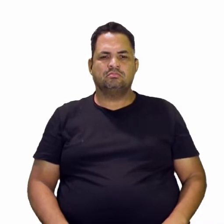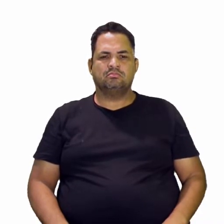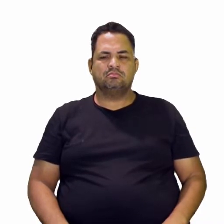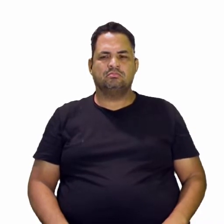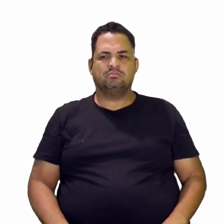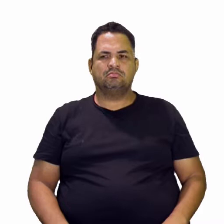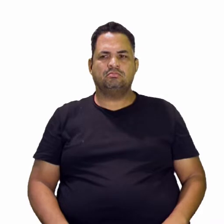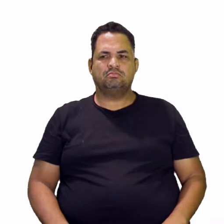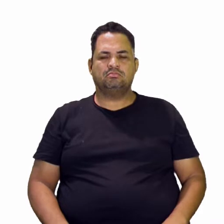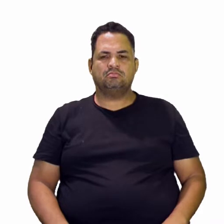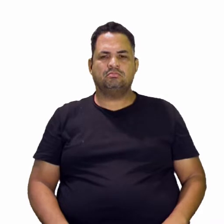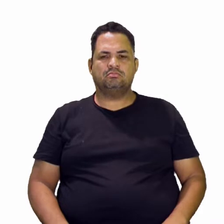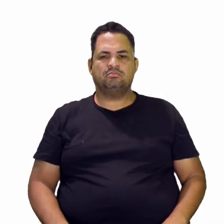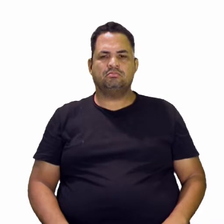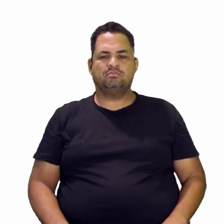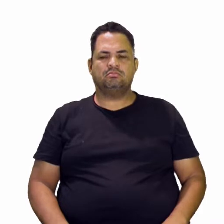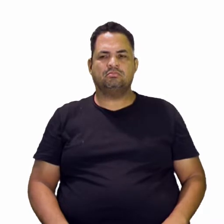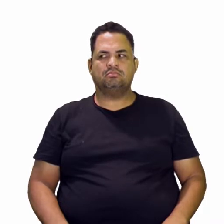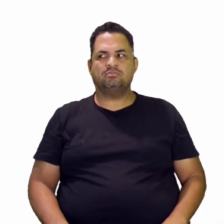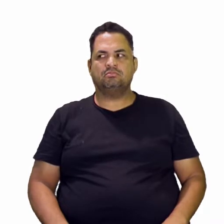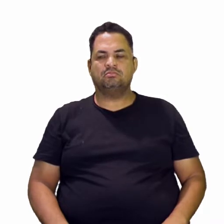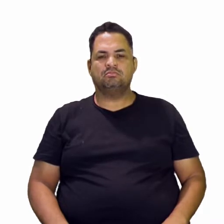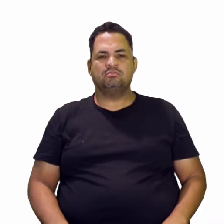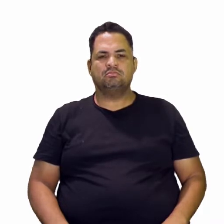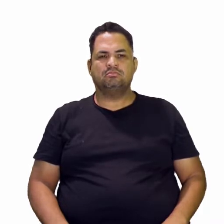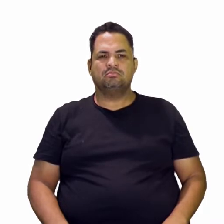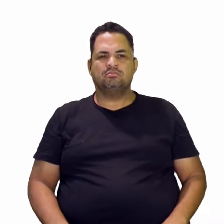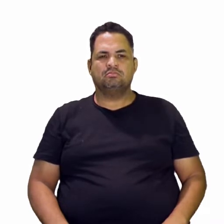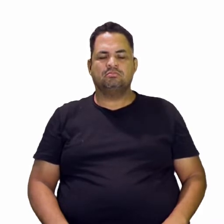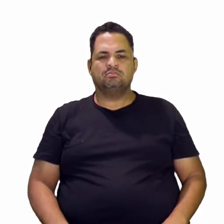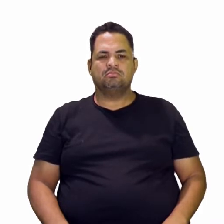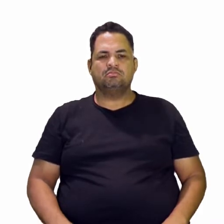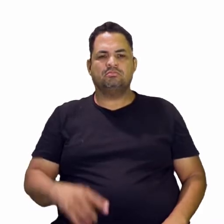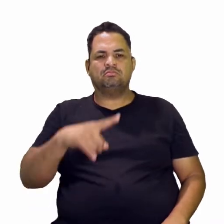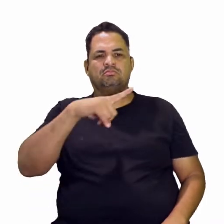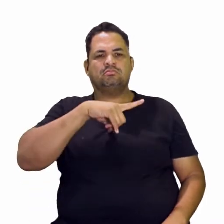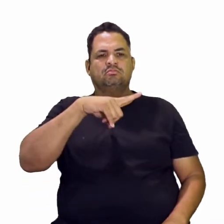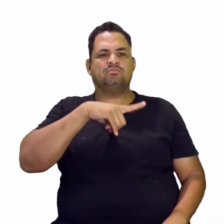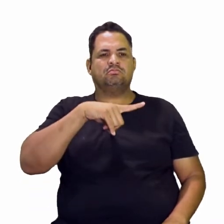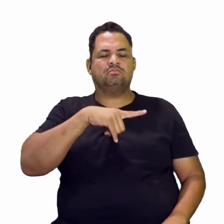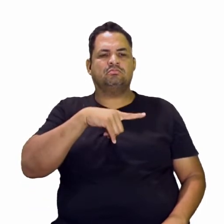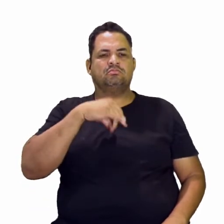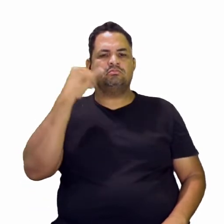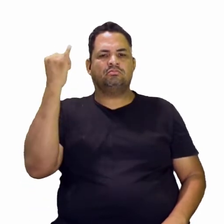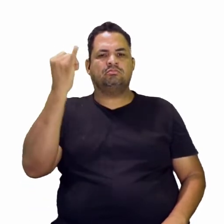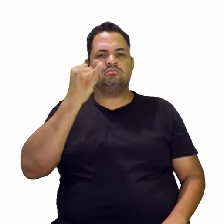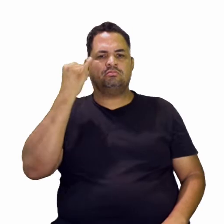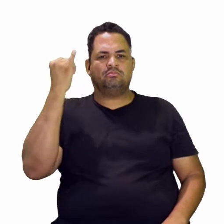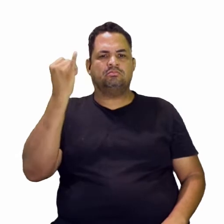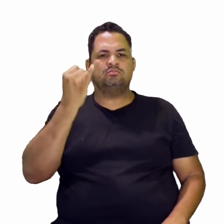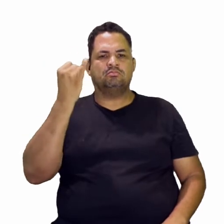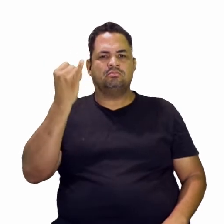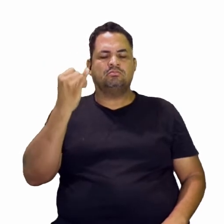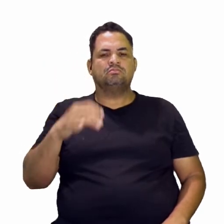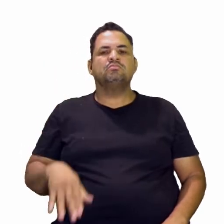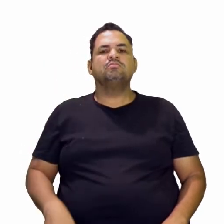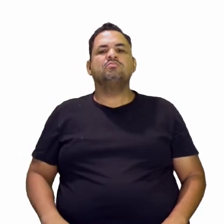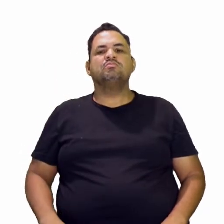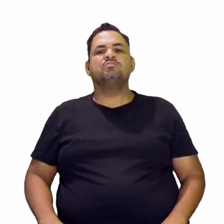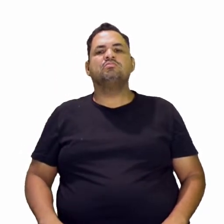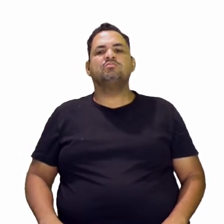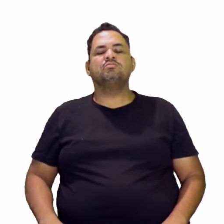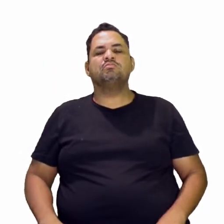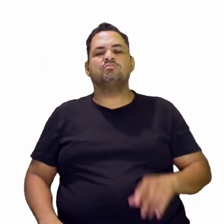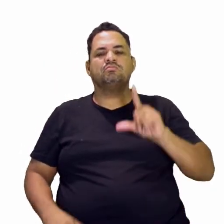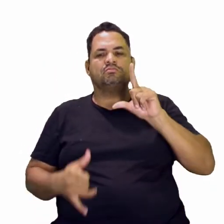Ia falar lusa. Vamos lá. Aí a gente tem, então, a importância desses